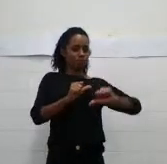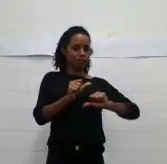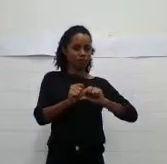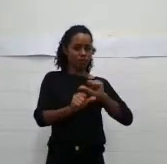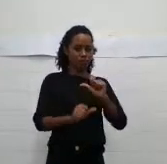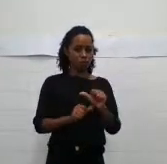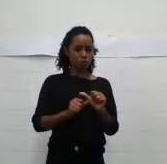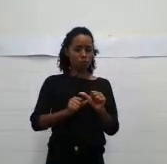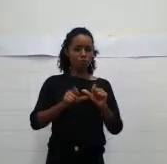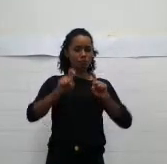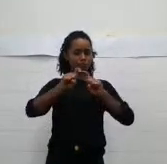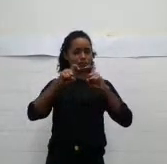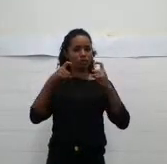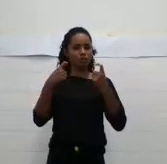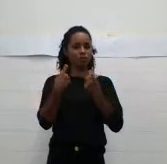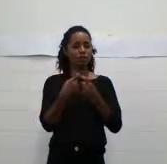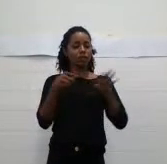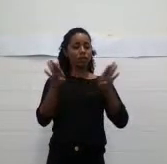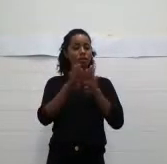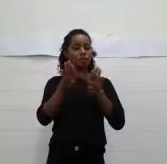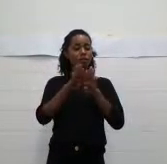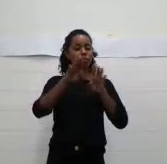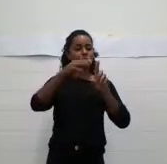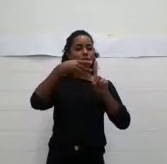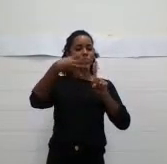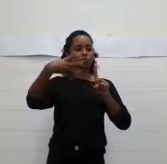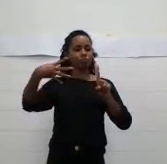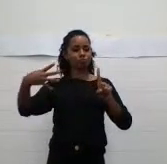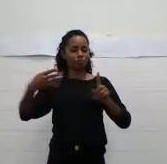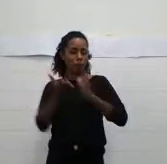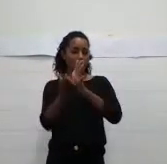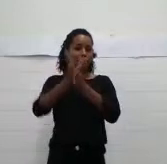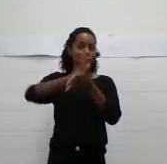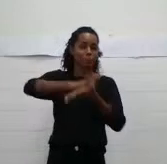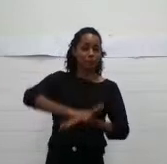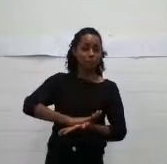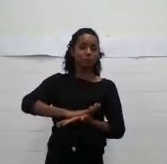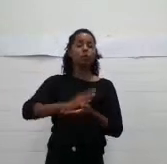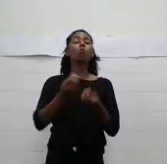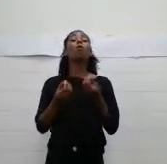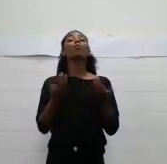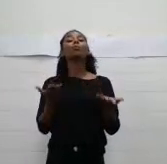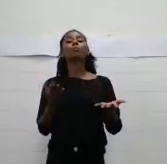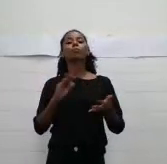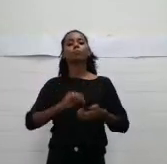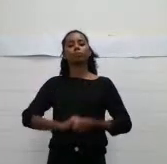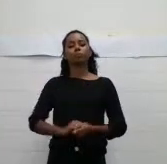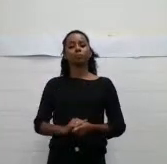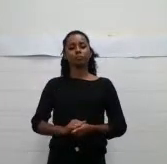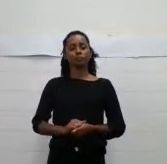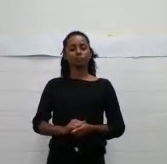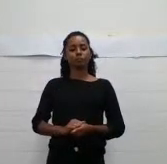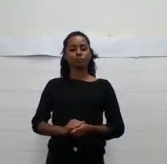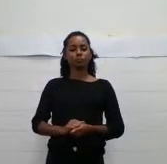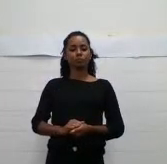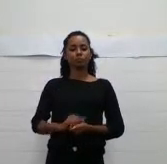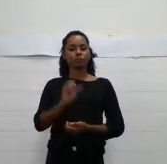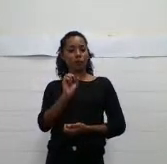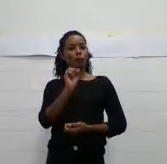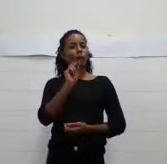sexismo e a LGBTQI-fobia?